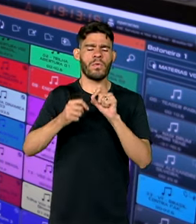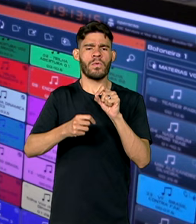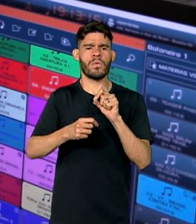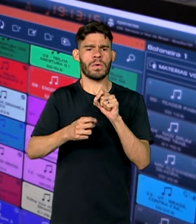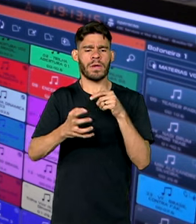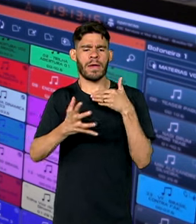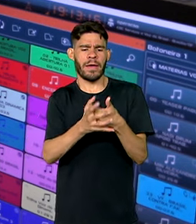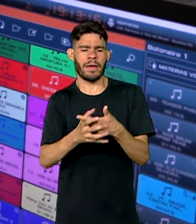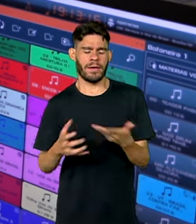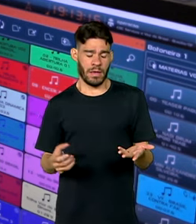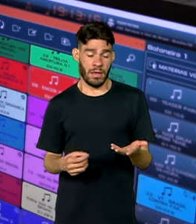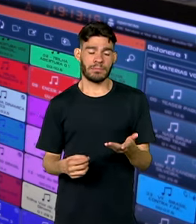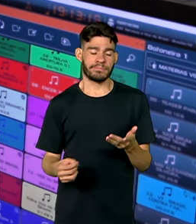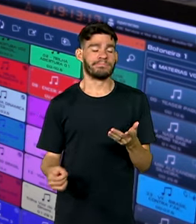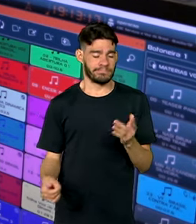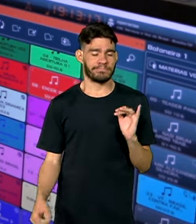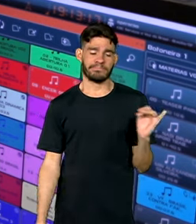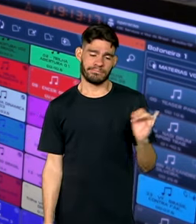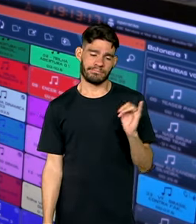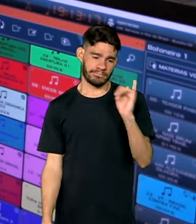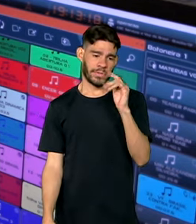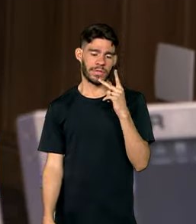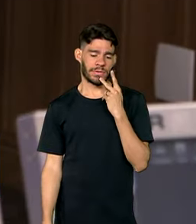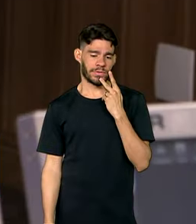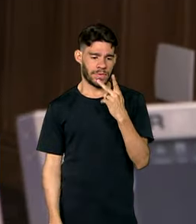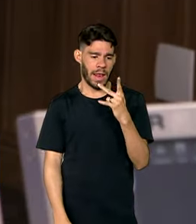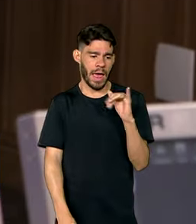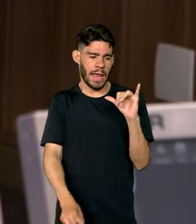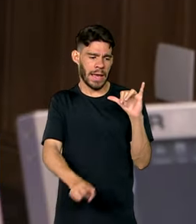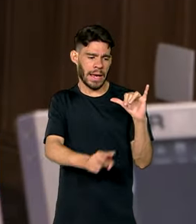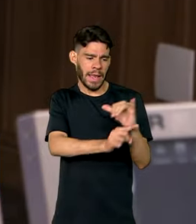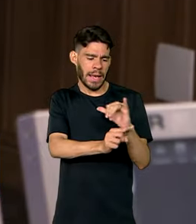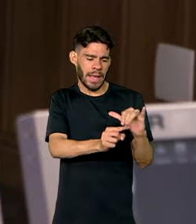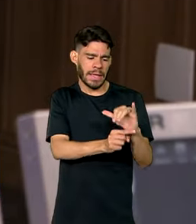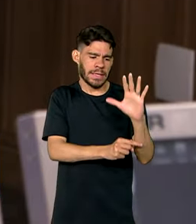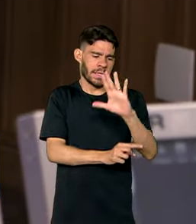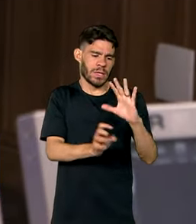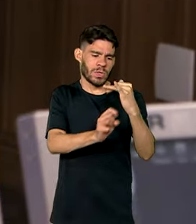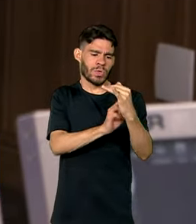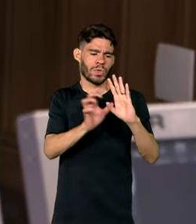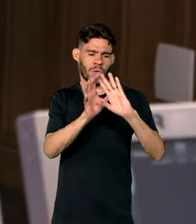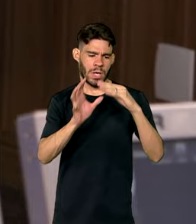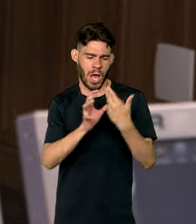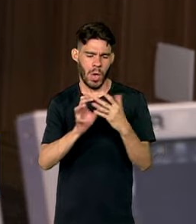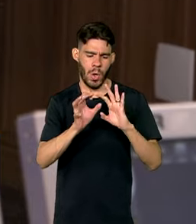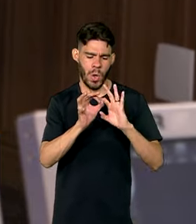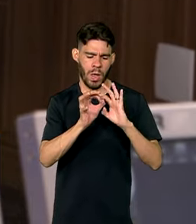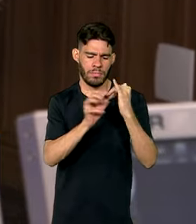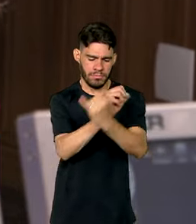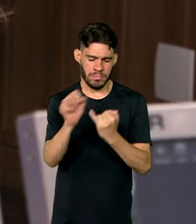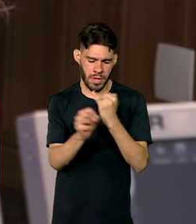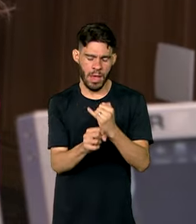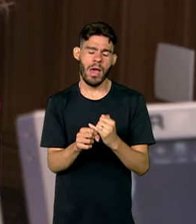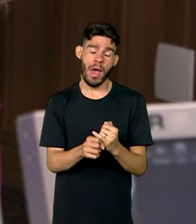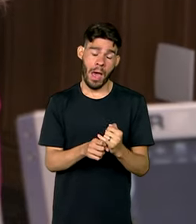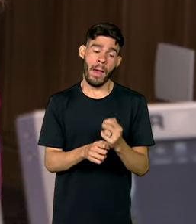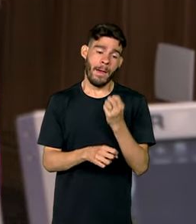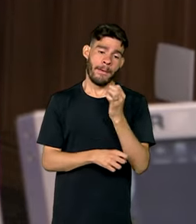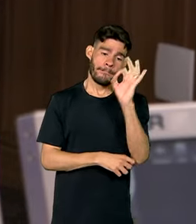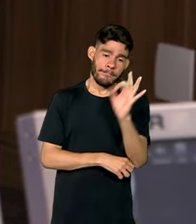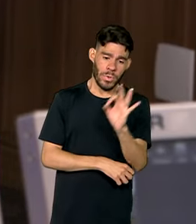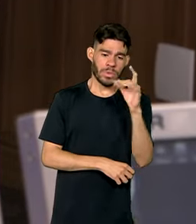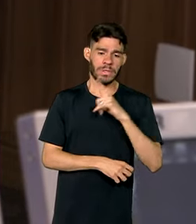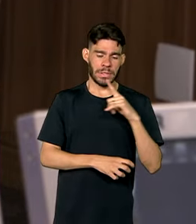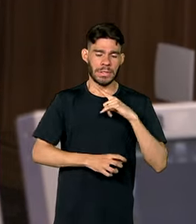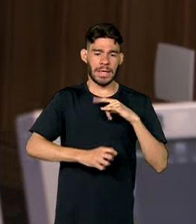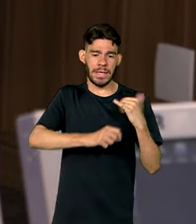agora é isso é muito importante né quando a gente fala de estratégia Nacional de escolas conectadas eh uma boa parte tá em infraestrutura porque é o